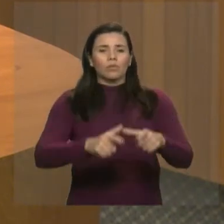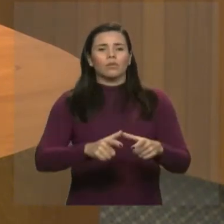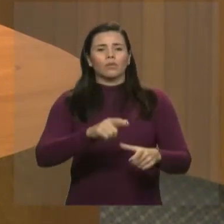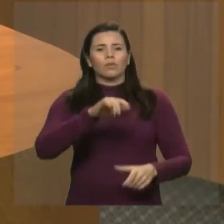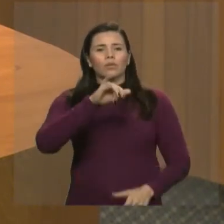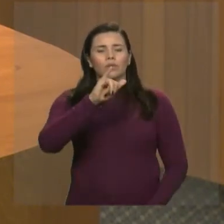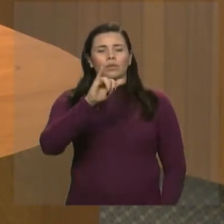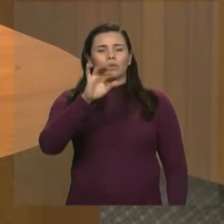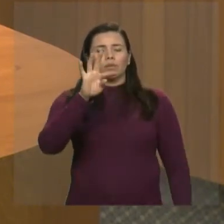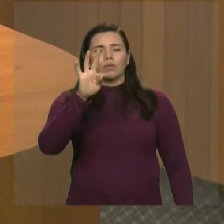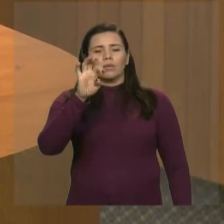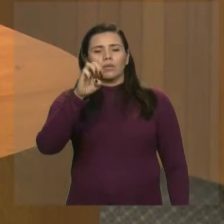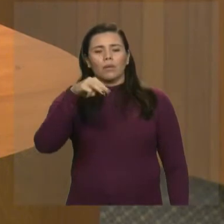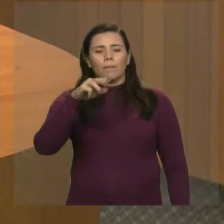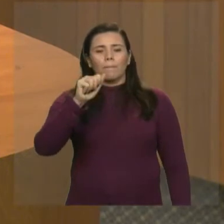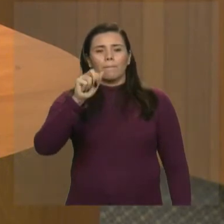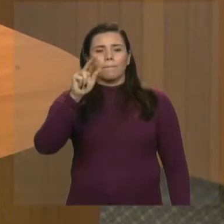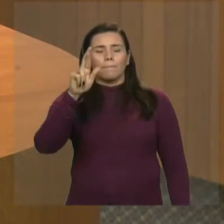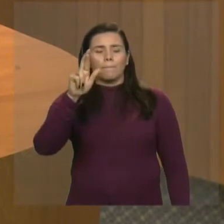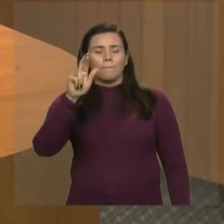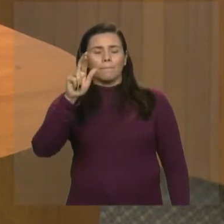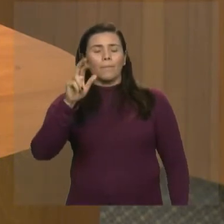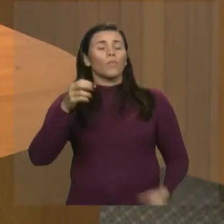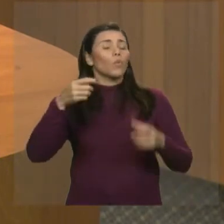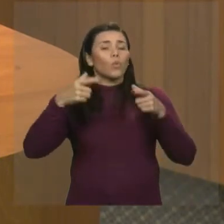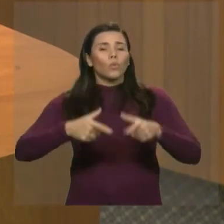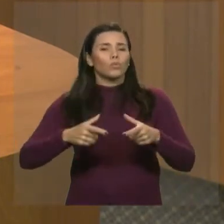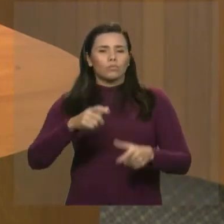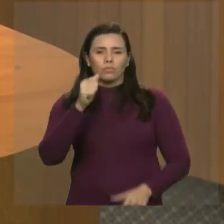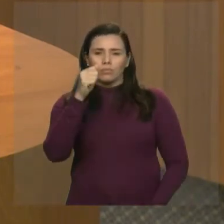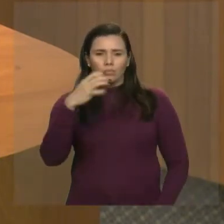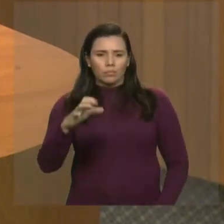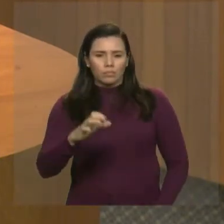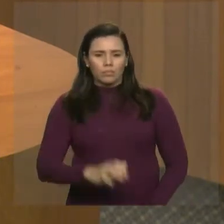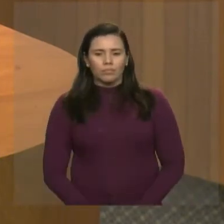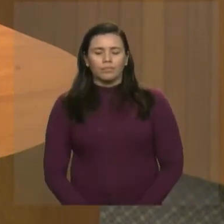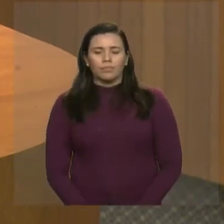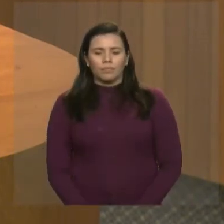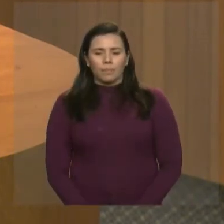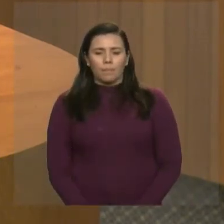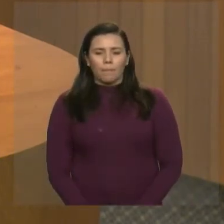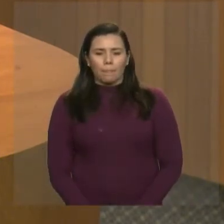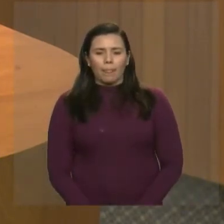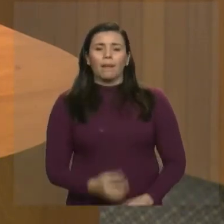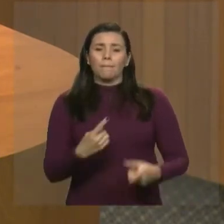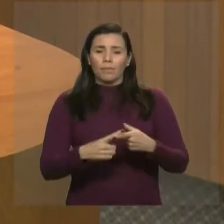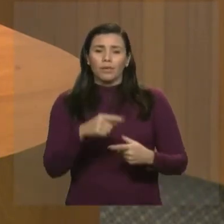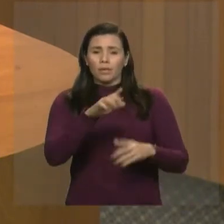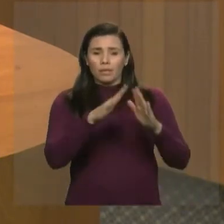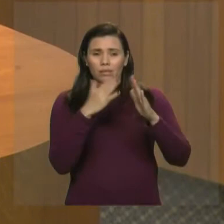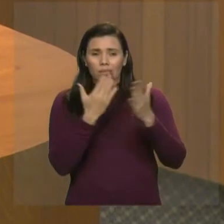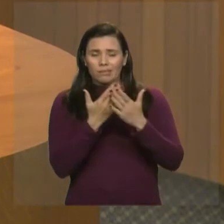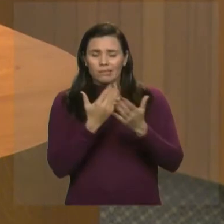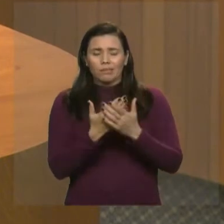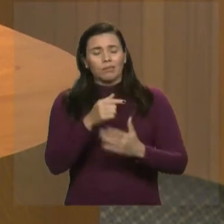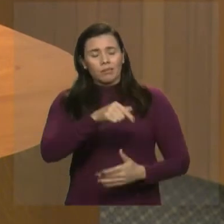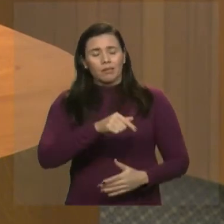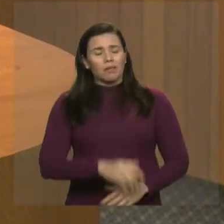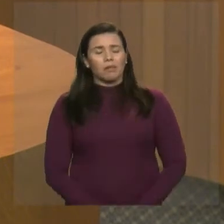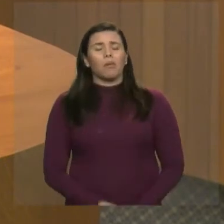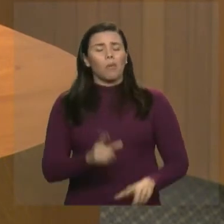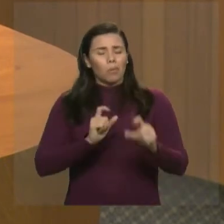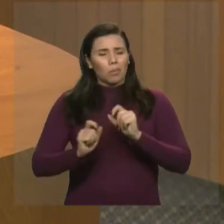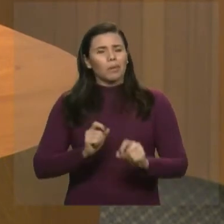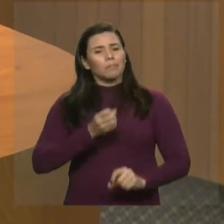Ildemar, no município de Açailândia, considerando ser esse o caminho capaz de levar o futuro policial a uma formação